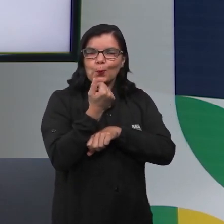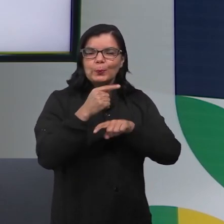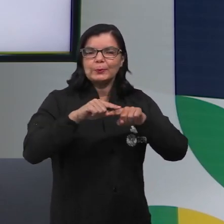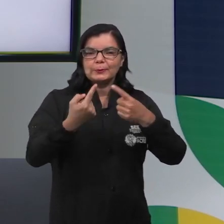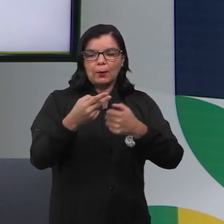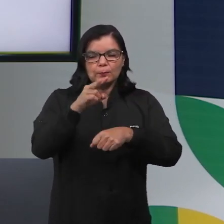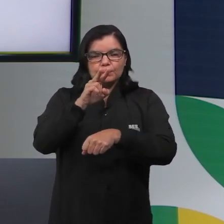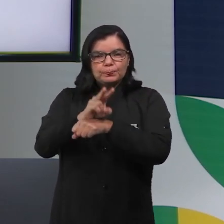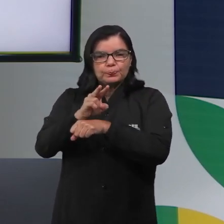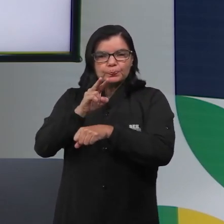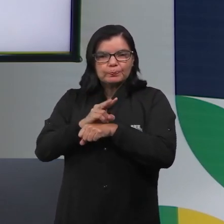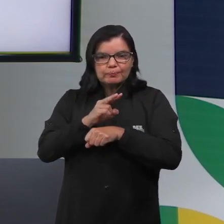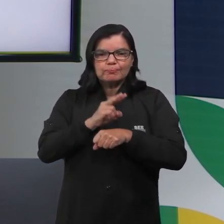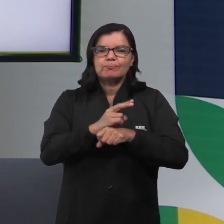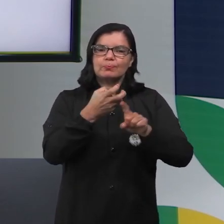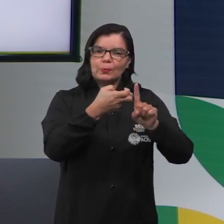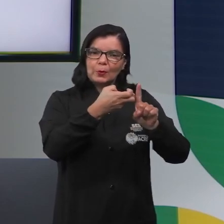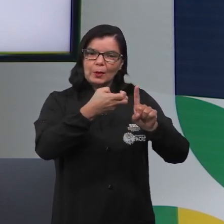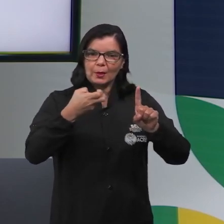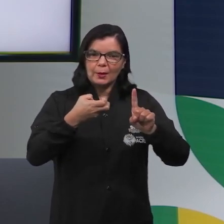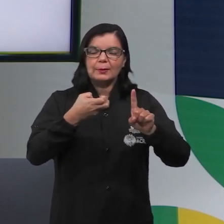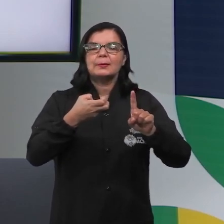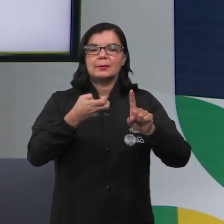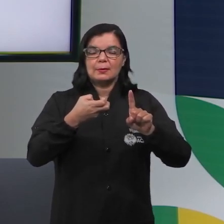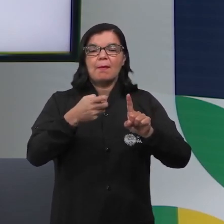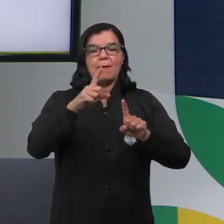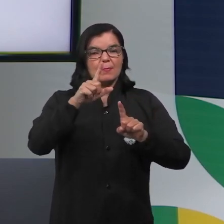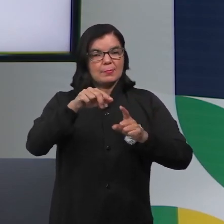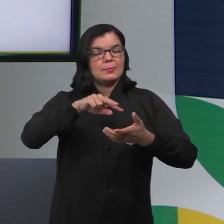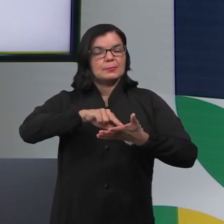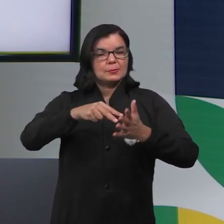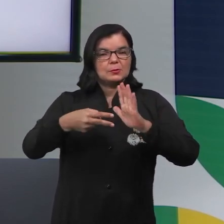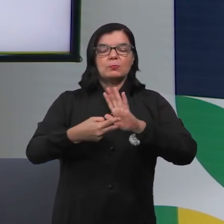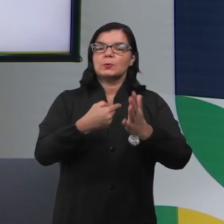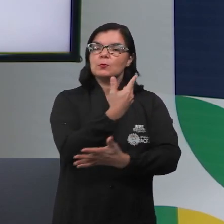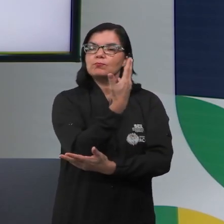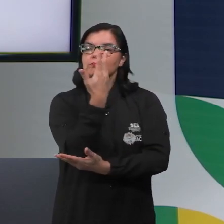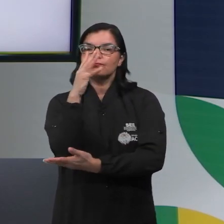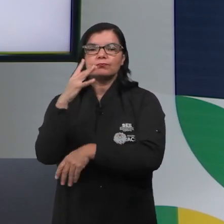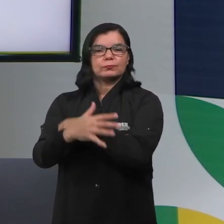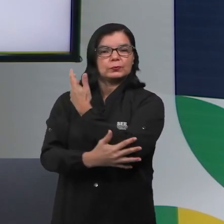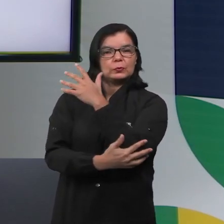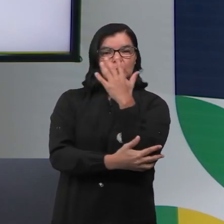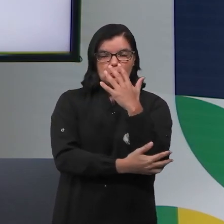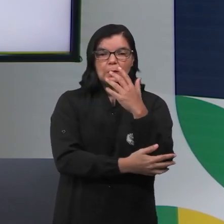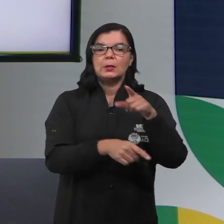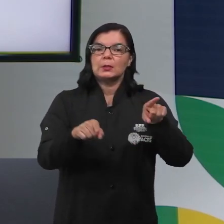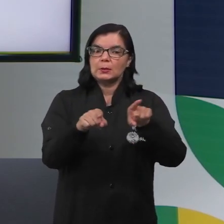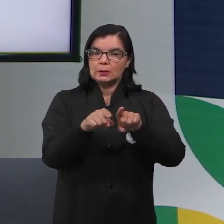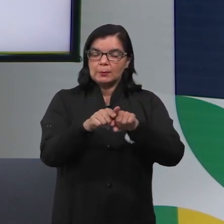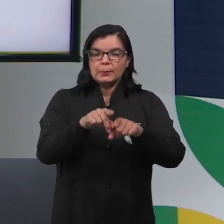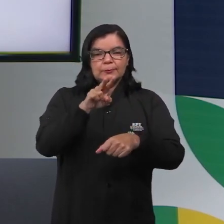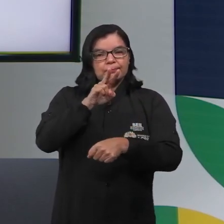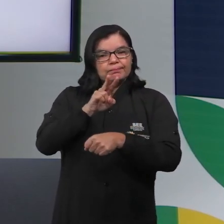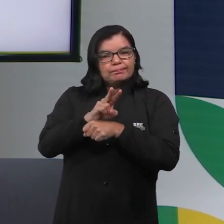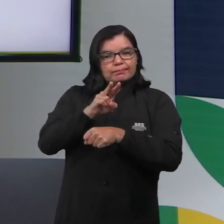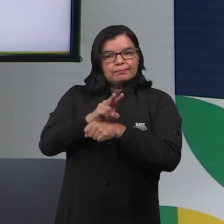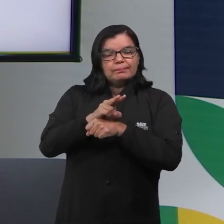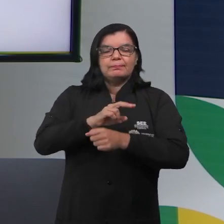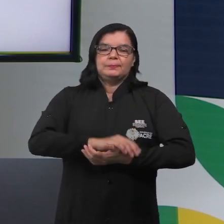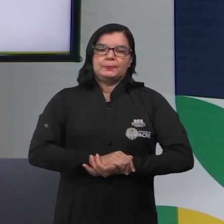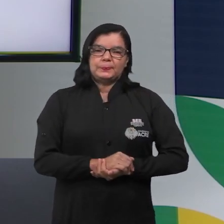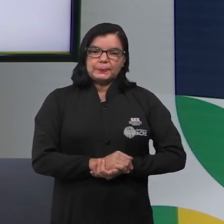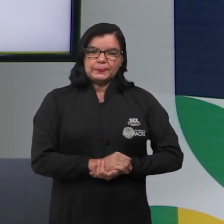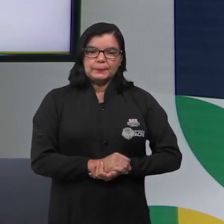as reservas indígenas protegidas é manter o meio ambiente e os ecossistemas também protegidos.